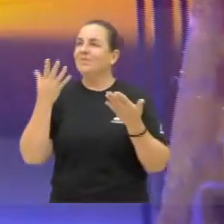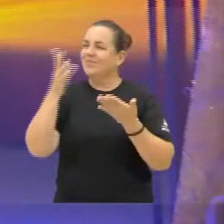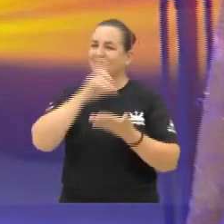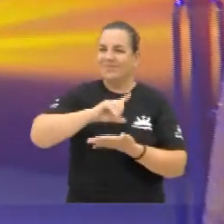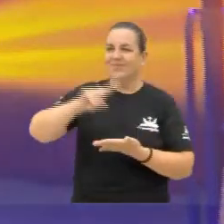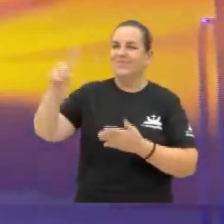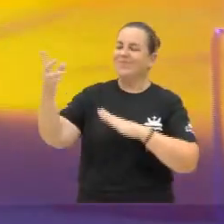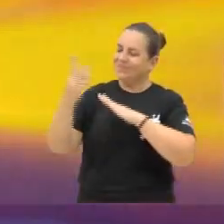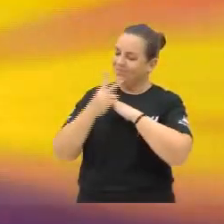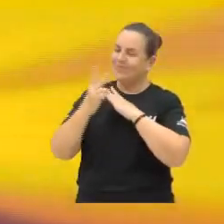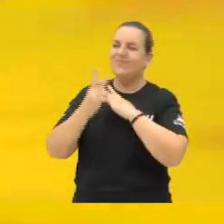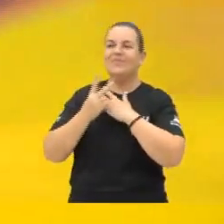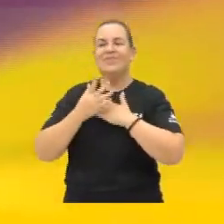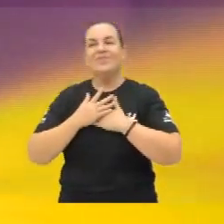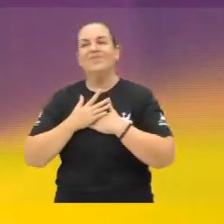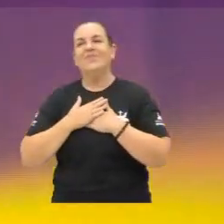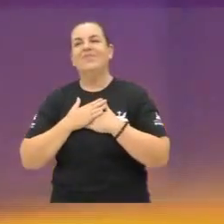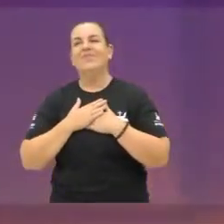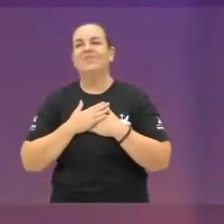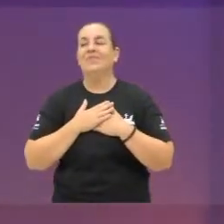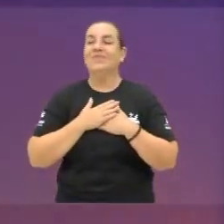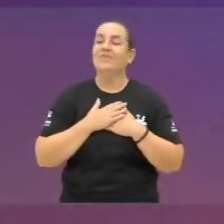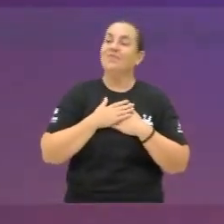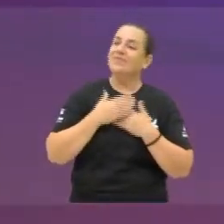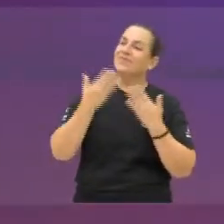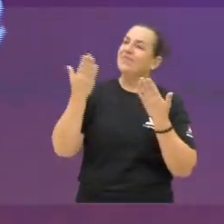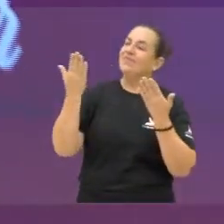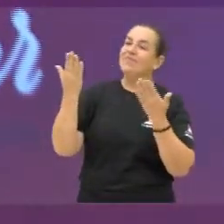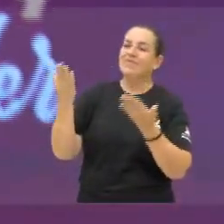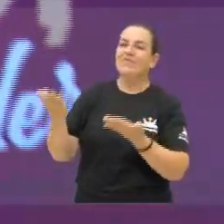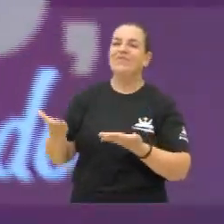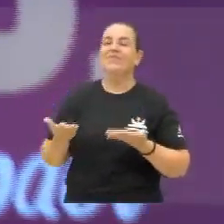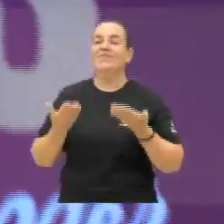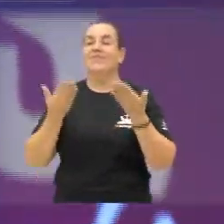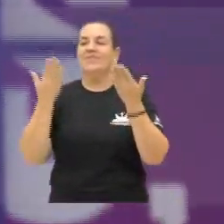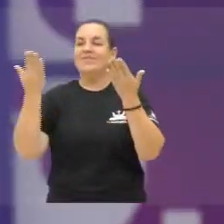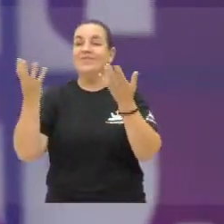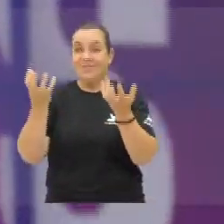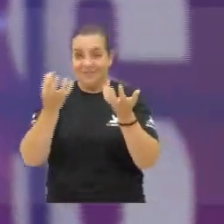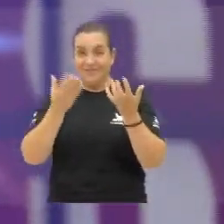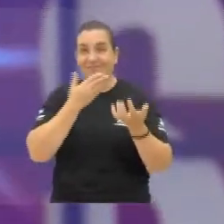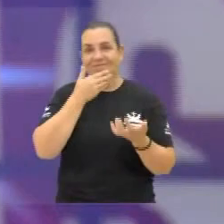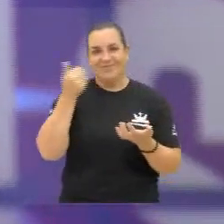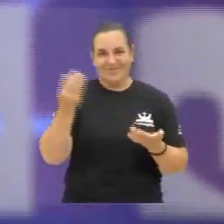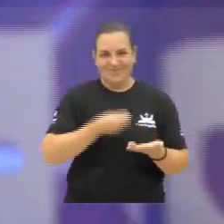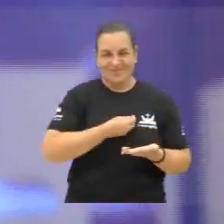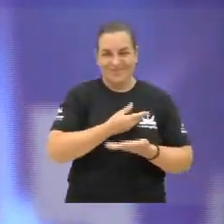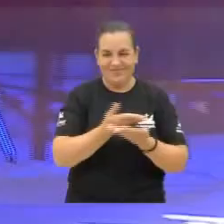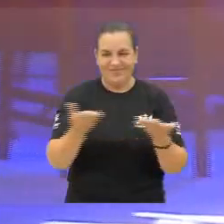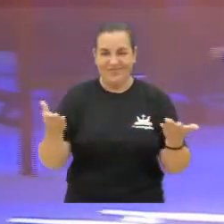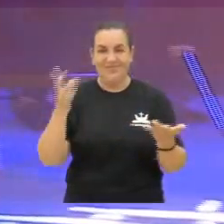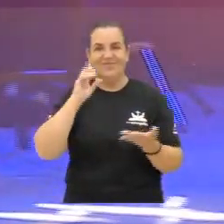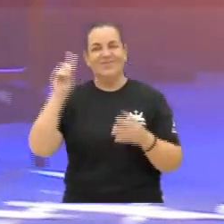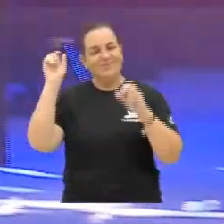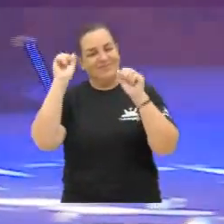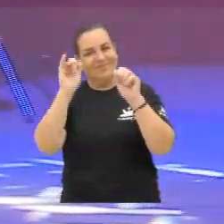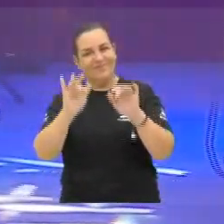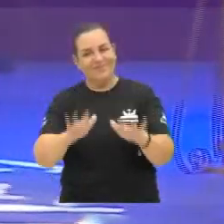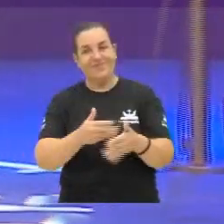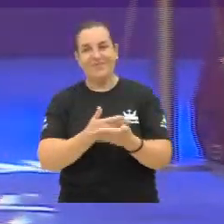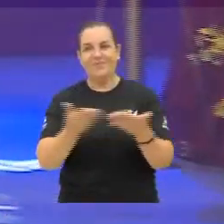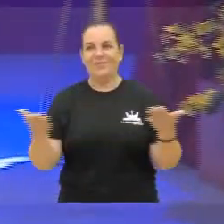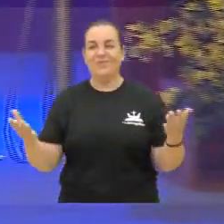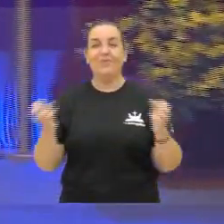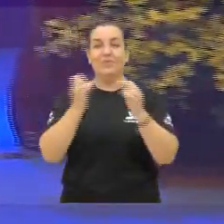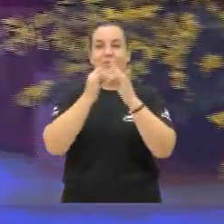Deus cuida de mim, Ele tem o melhor na sua vida. Deus abençoe, glória